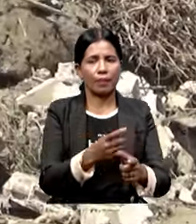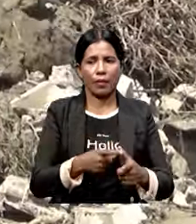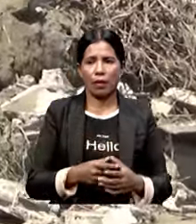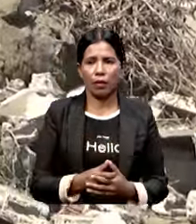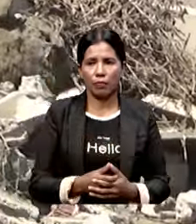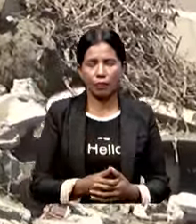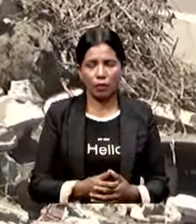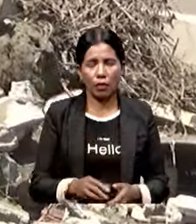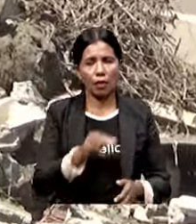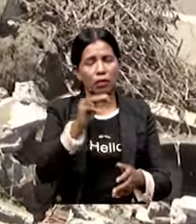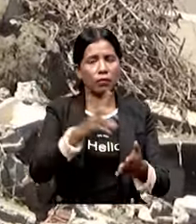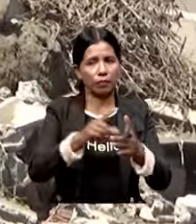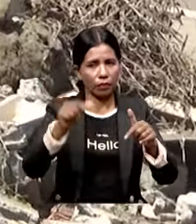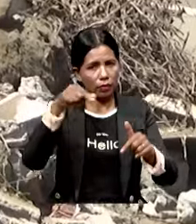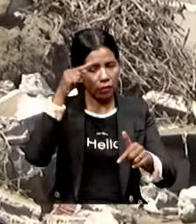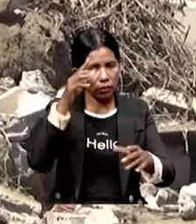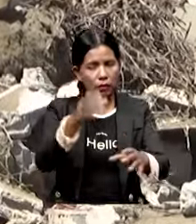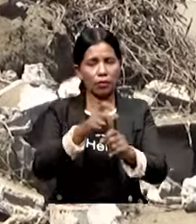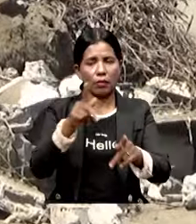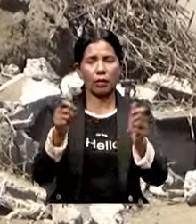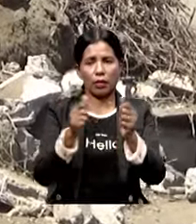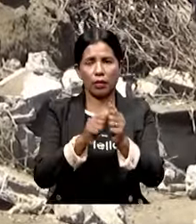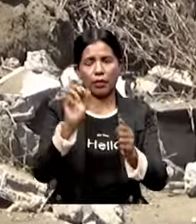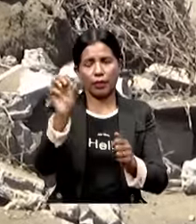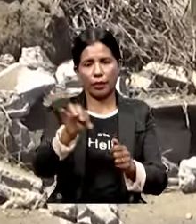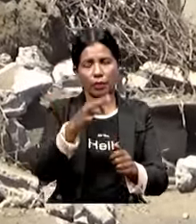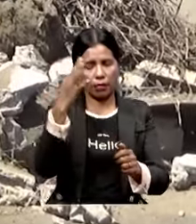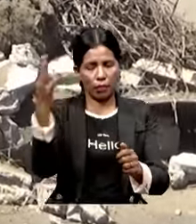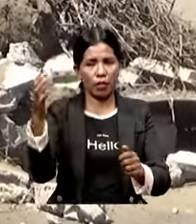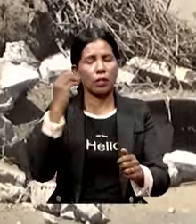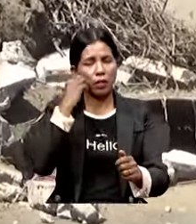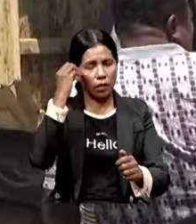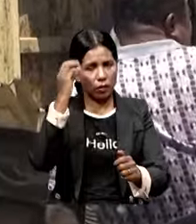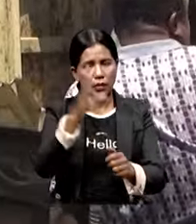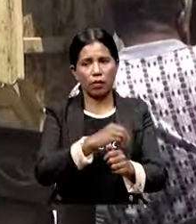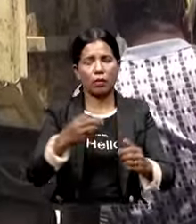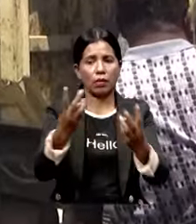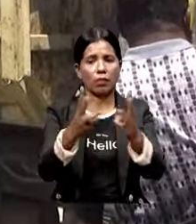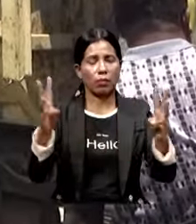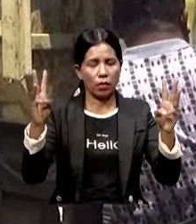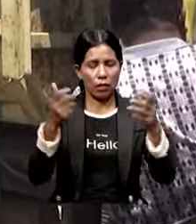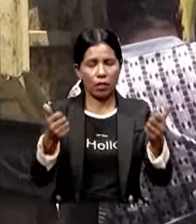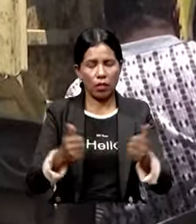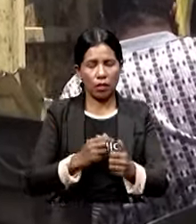e a segunda semana, o governo sob a comunidade de Hamutu, que não recensia nenhuma, no moro Iha Aldeia em